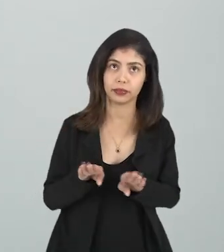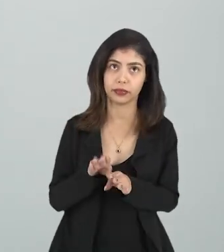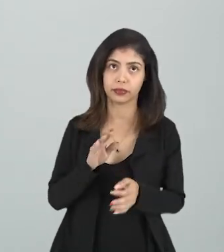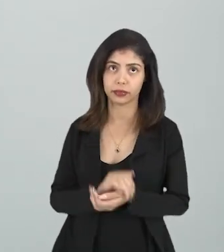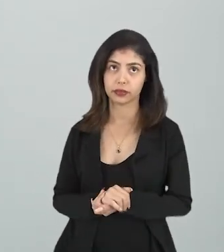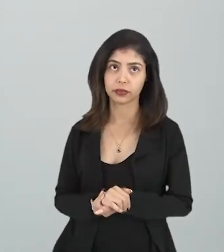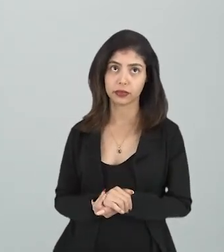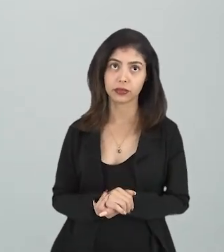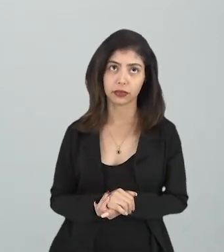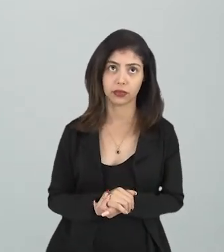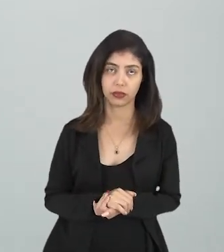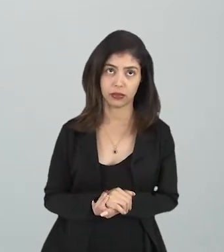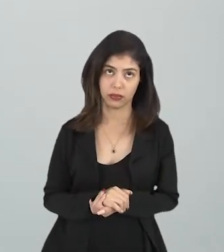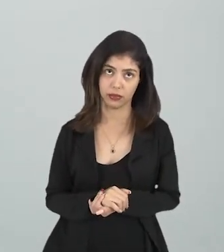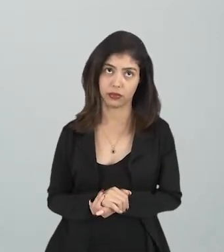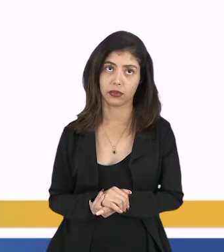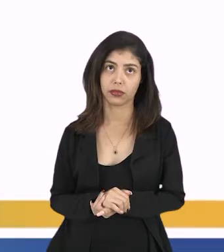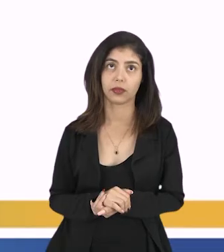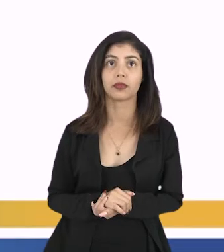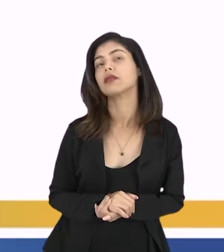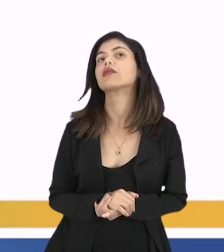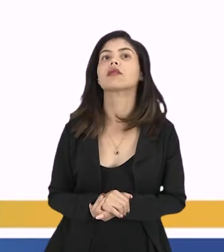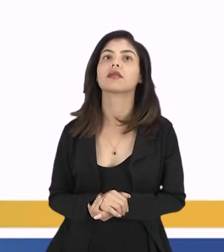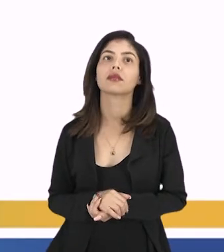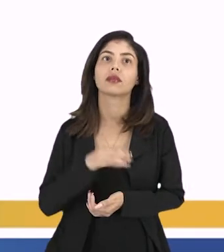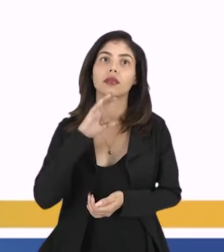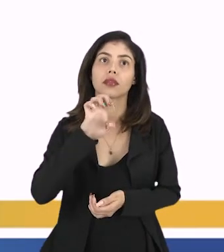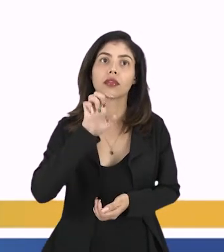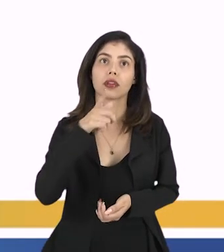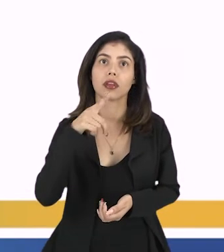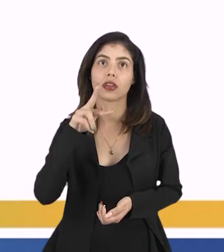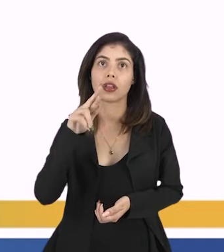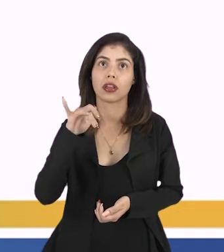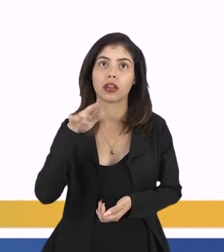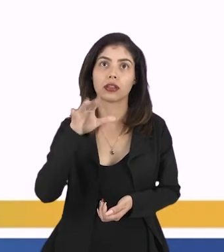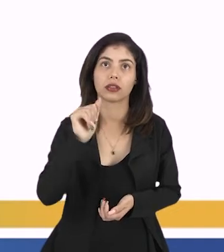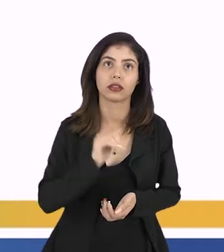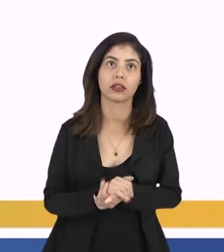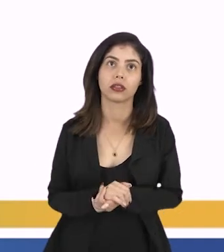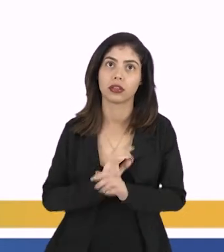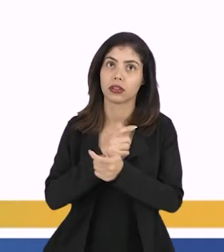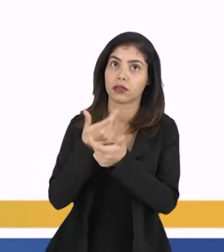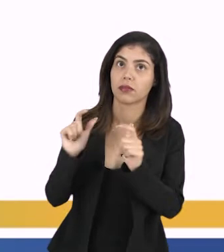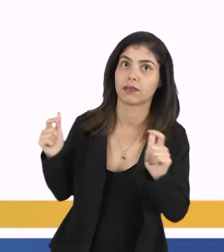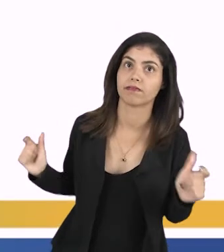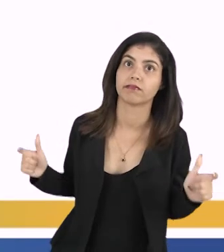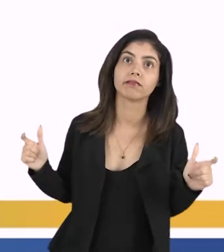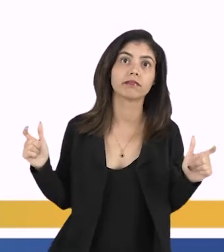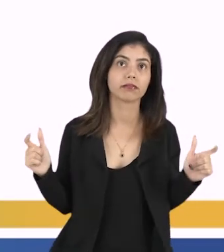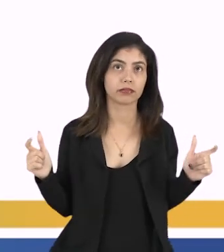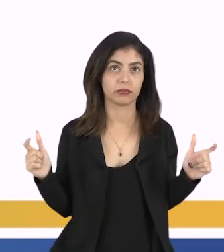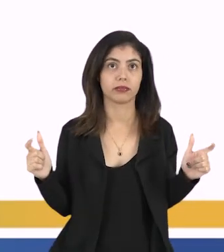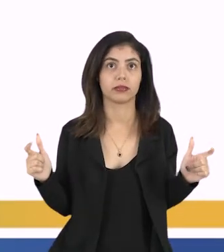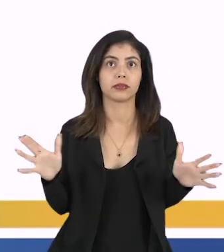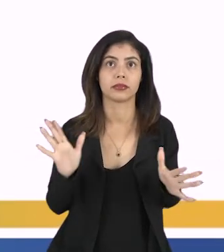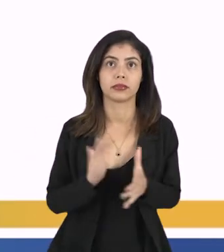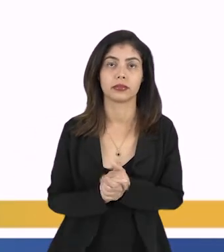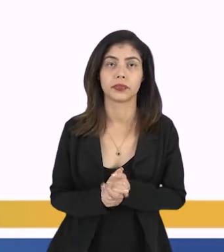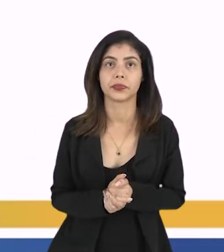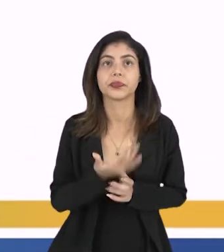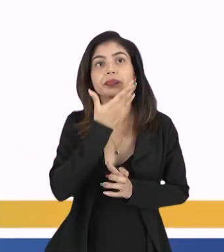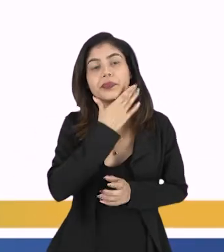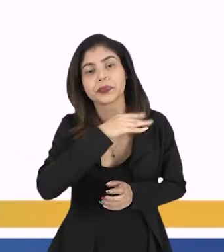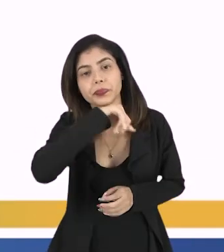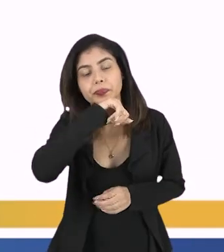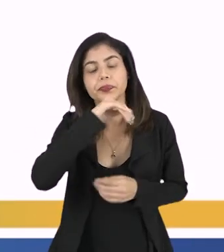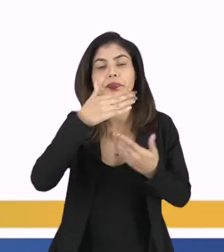temos aí o período da patrística e da escolástica. A escolástica já, o grande, né, pai